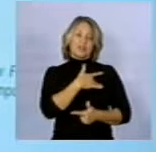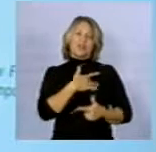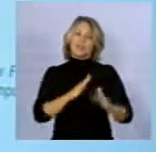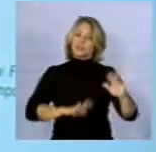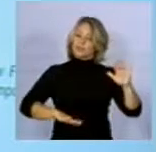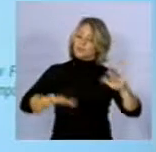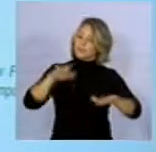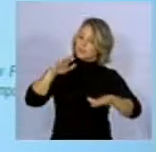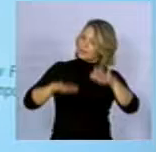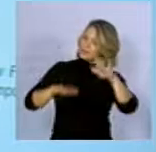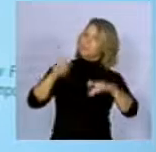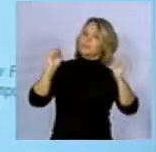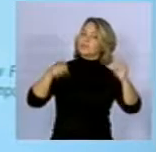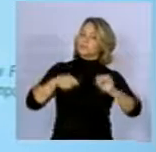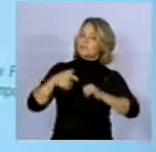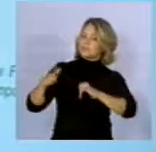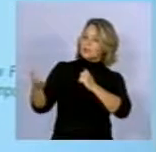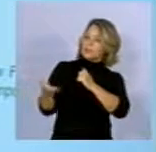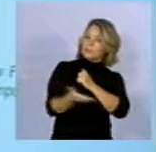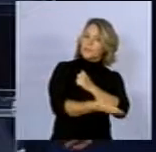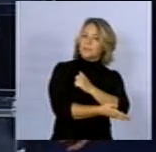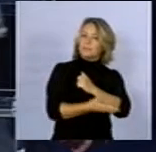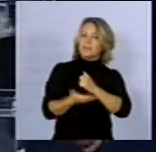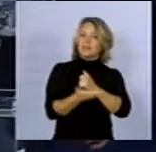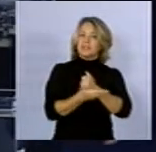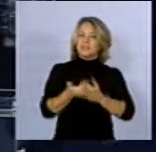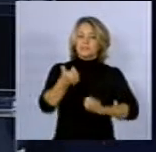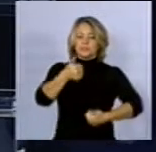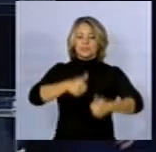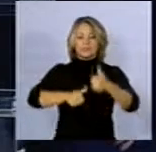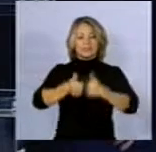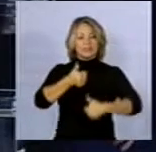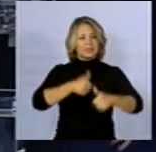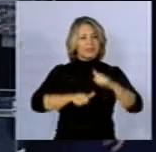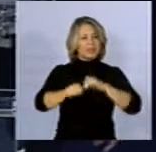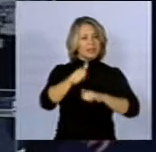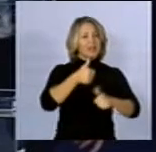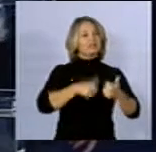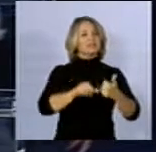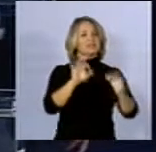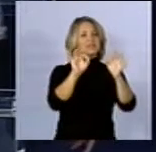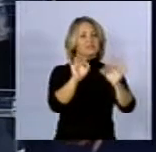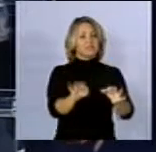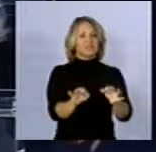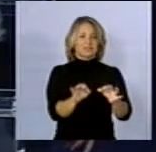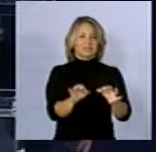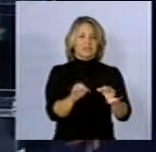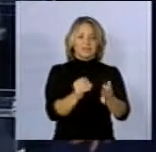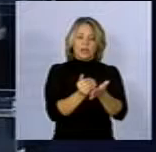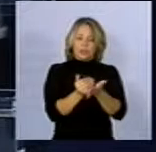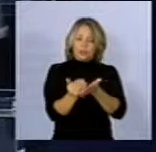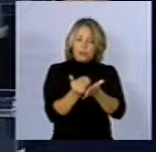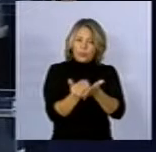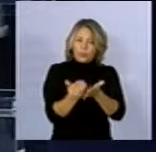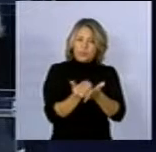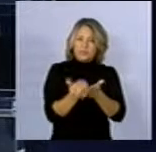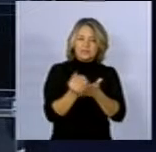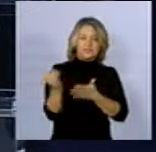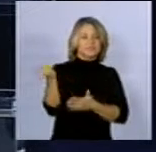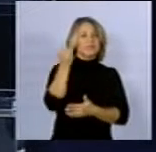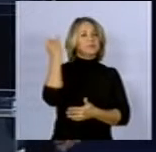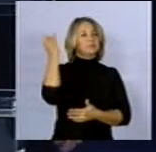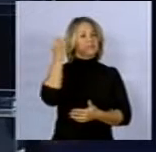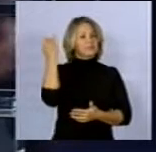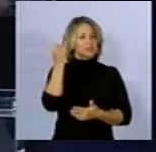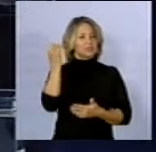equilíbrio deveria ser baseado numa análise de custo-benefício. Essa é uma etapa crucial na adoção do